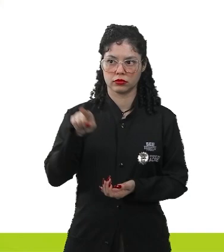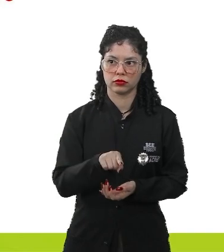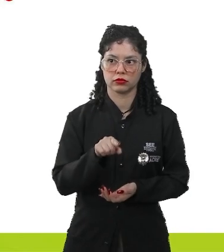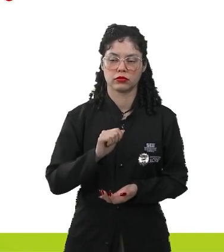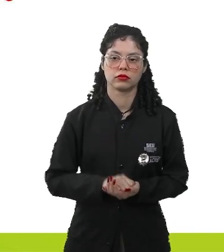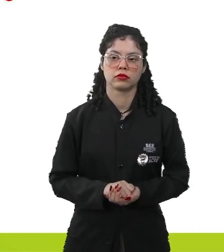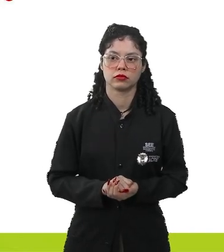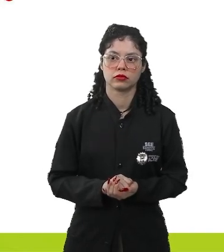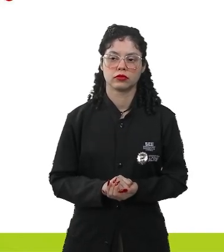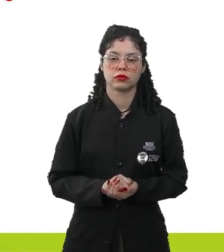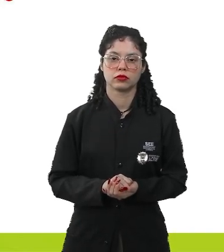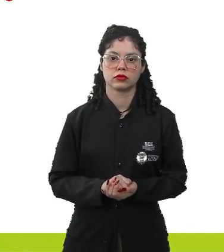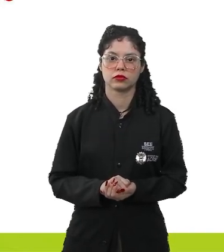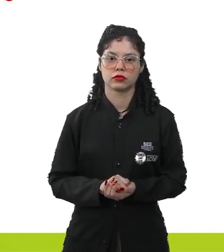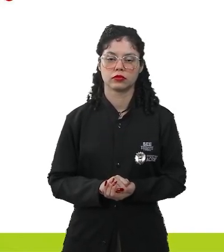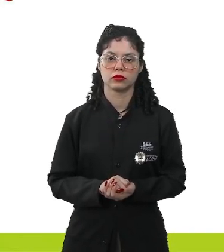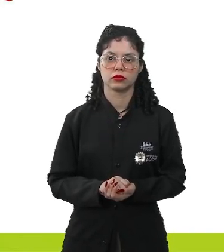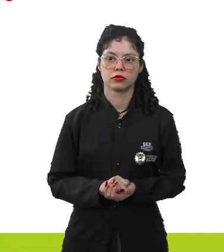X%.